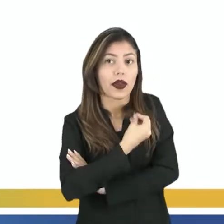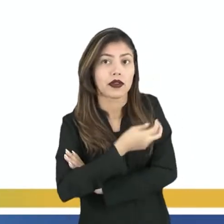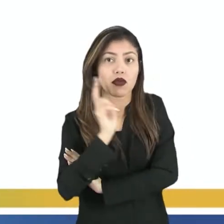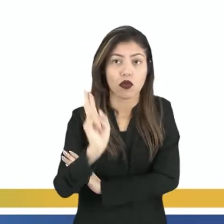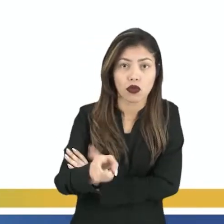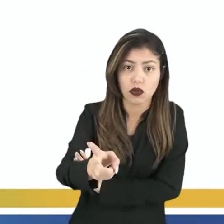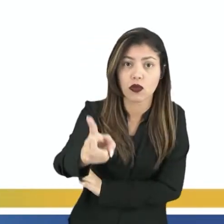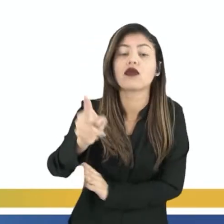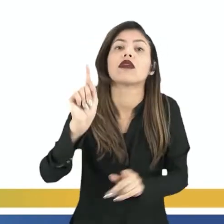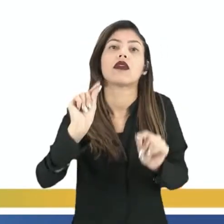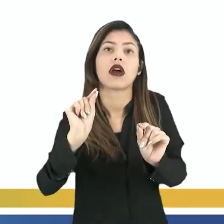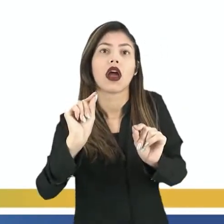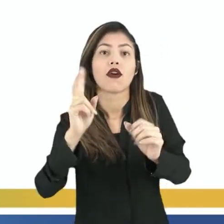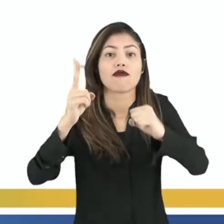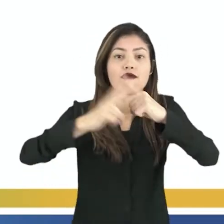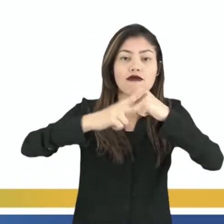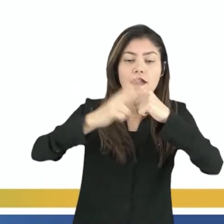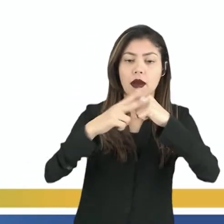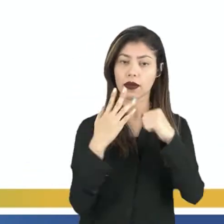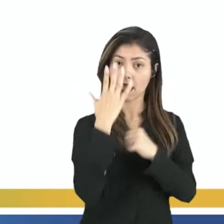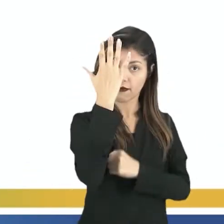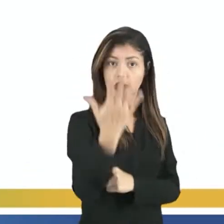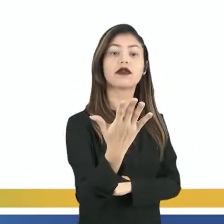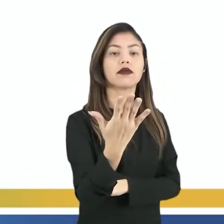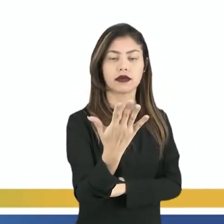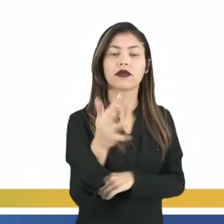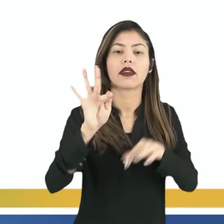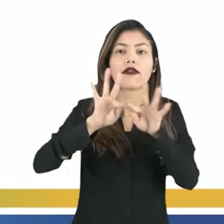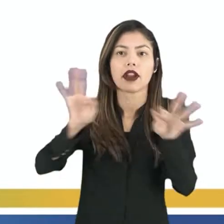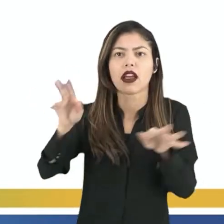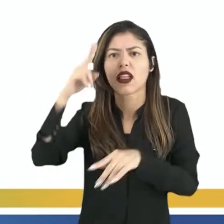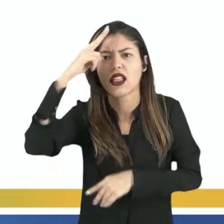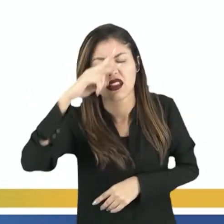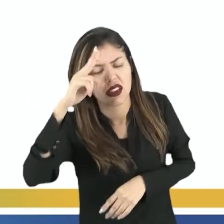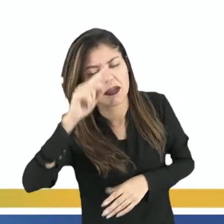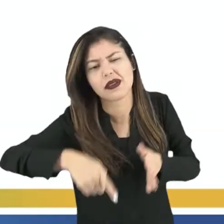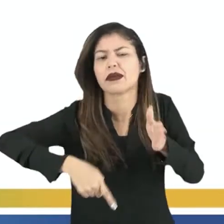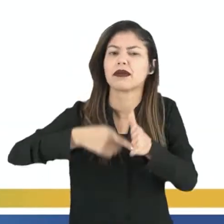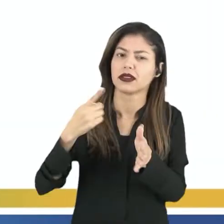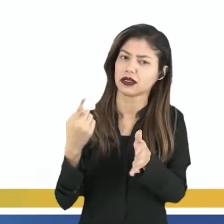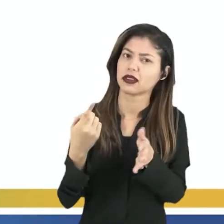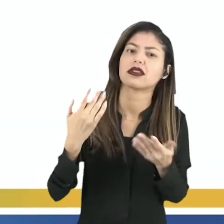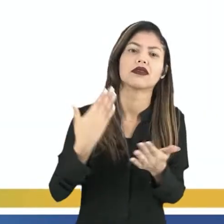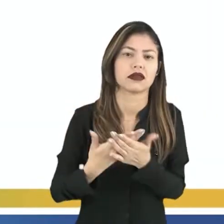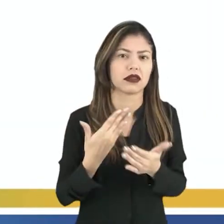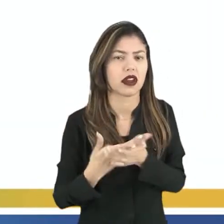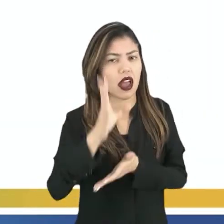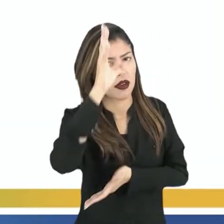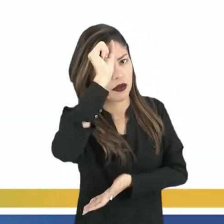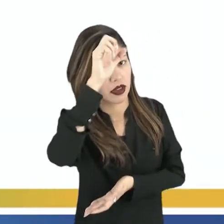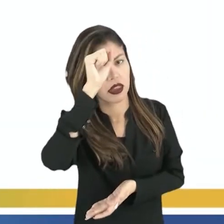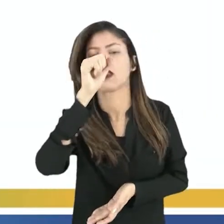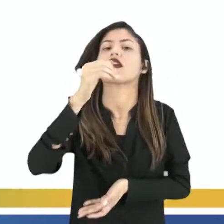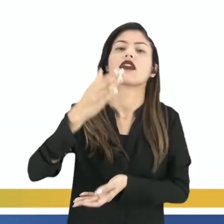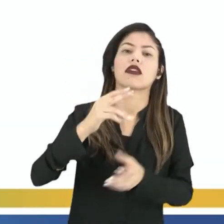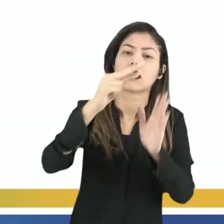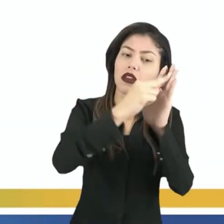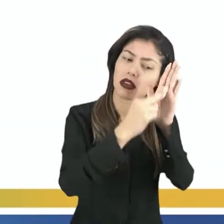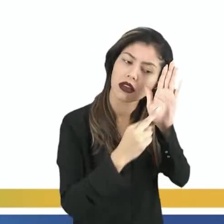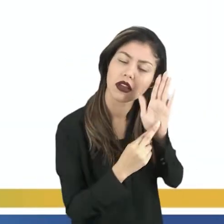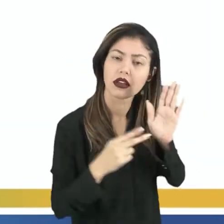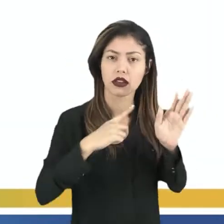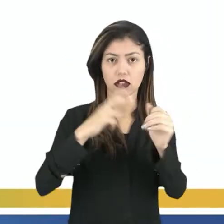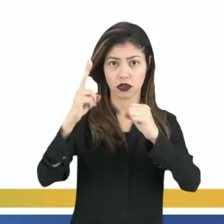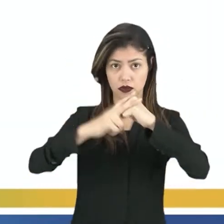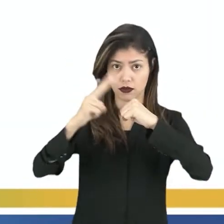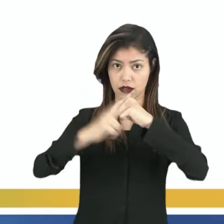devemos colocar o verbo to be na frente da frase. Acredito que vocês lembram lá da nossa primeira aula, quando vocês aprenderam sobre as regras do verbo to